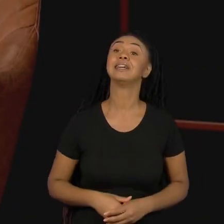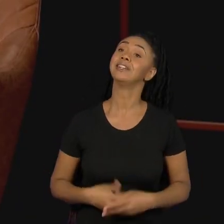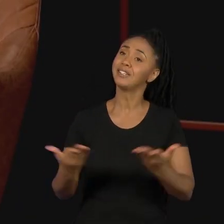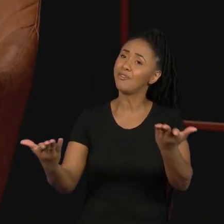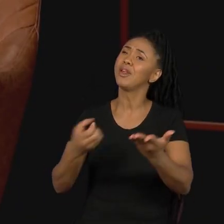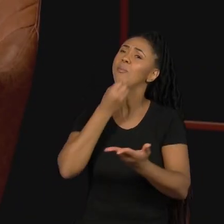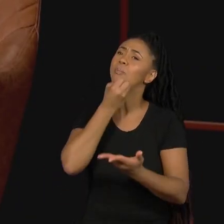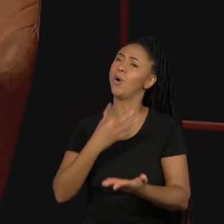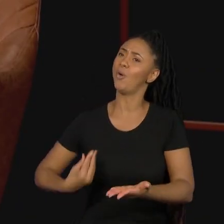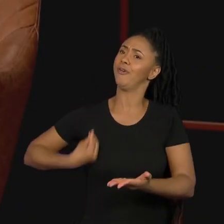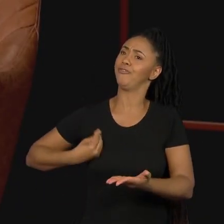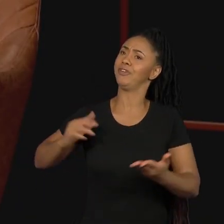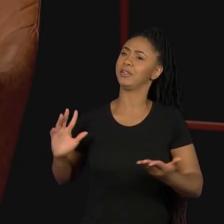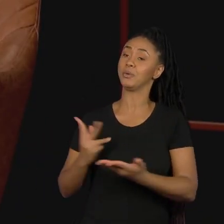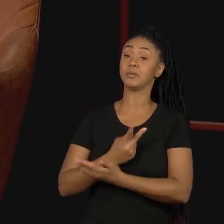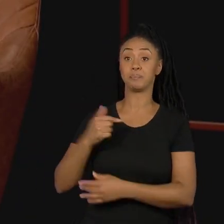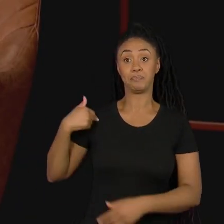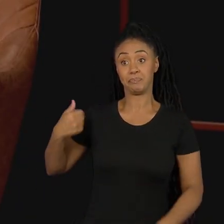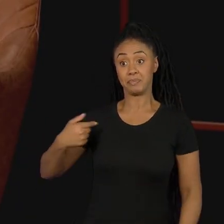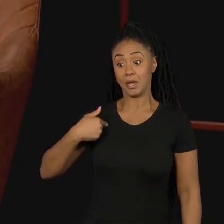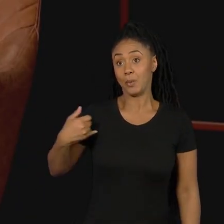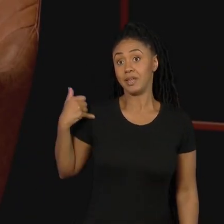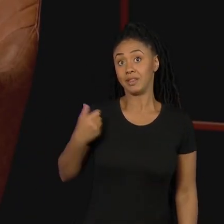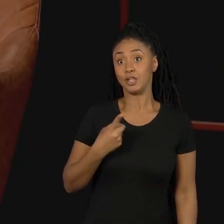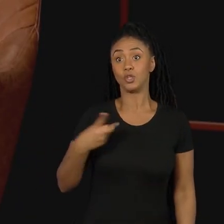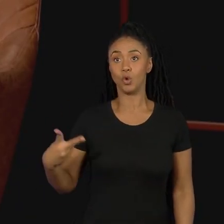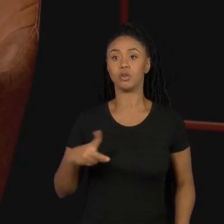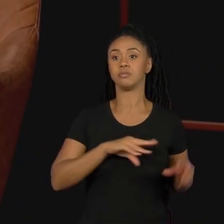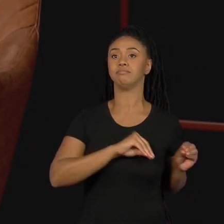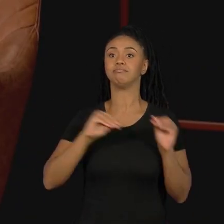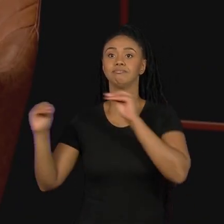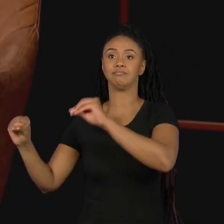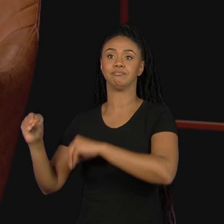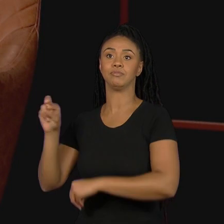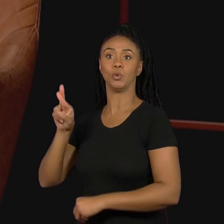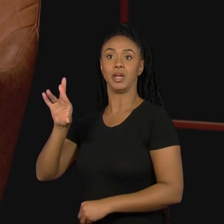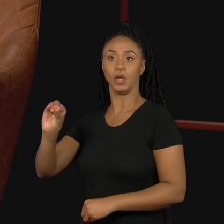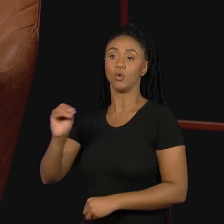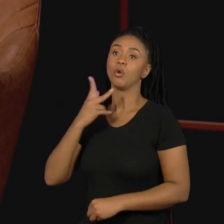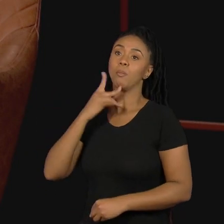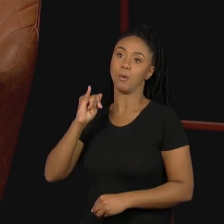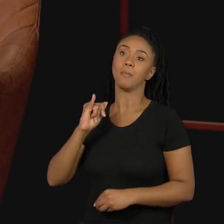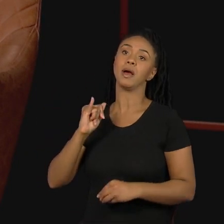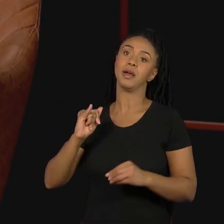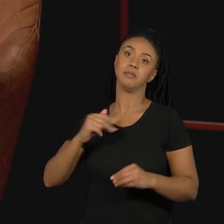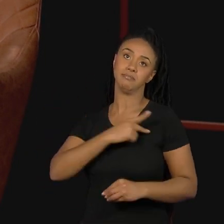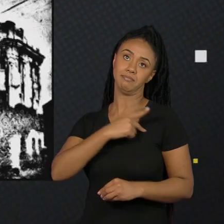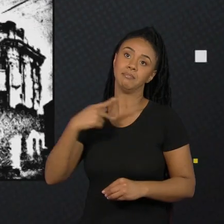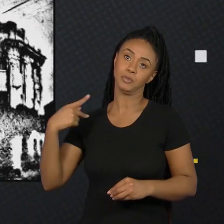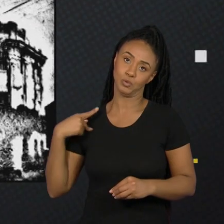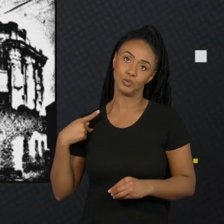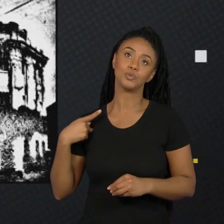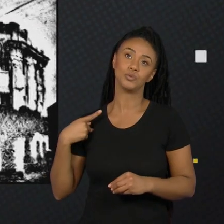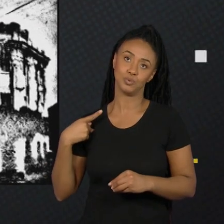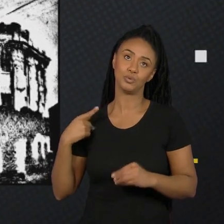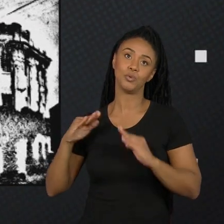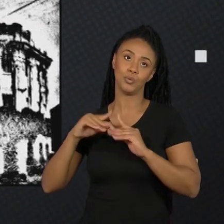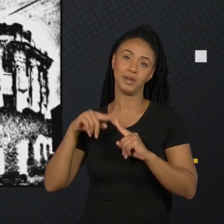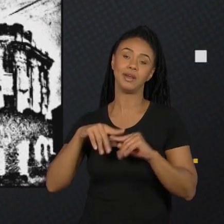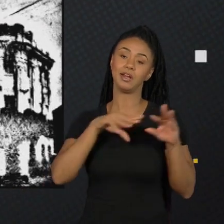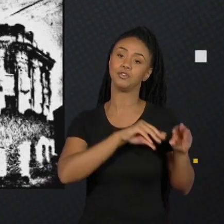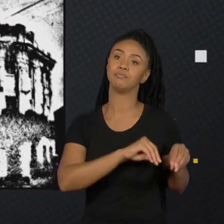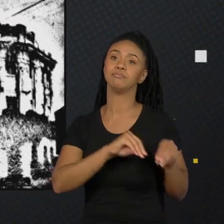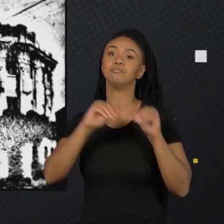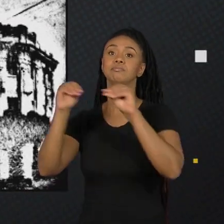da vida. Aos 12 anos, fomos morar no Rio de Janeiro, porque meu pai foi parte da comissão organizadora de um grande